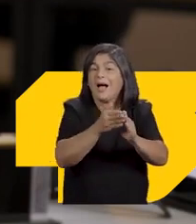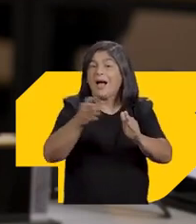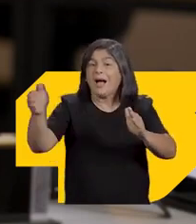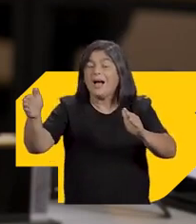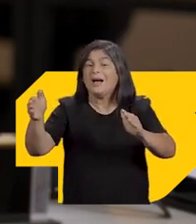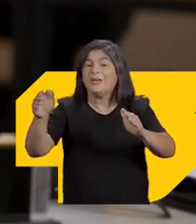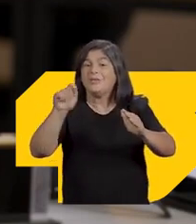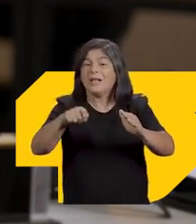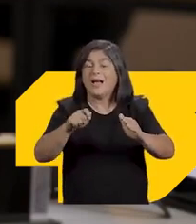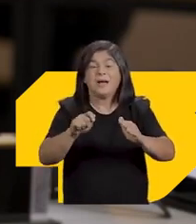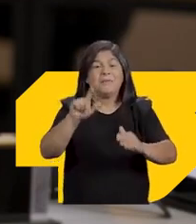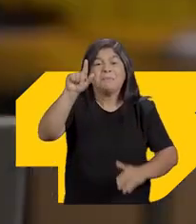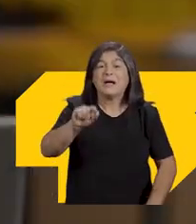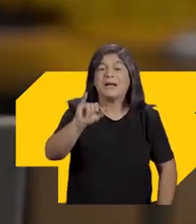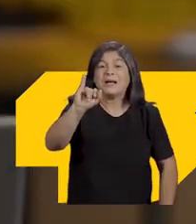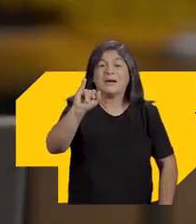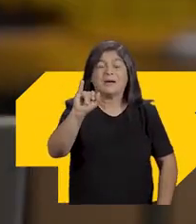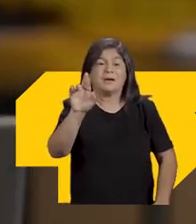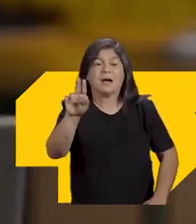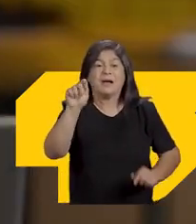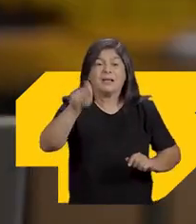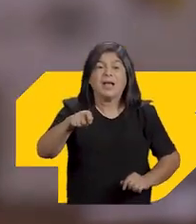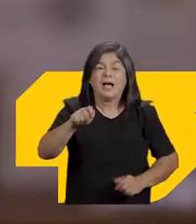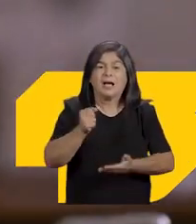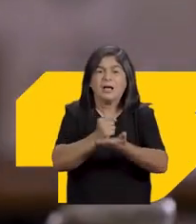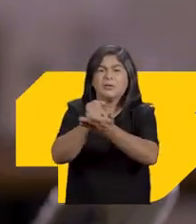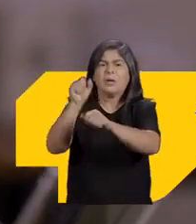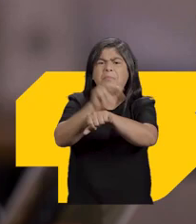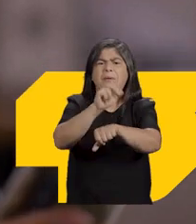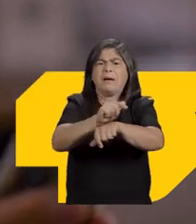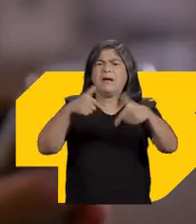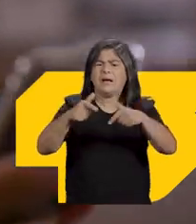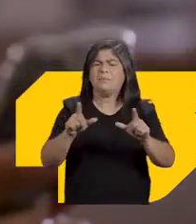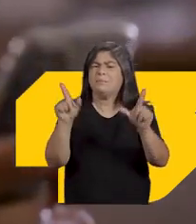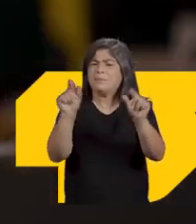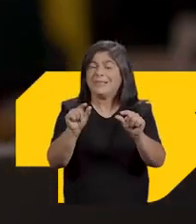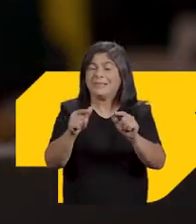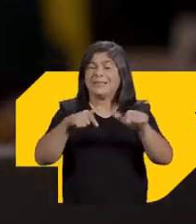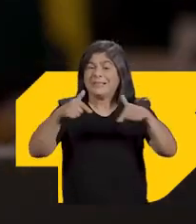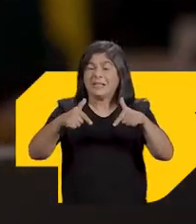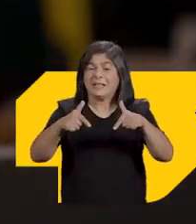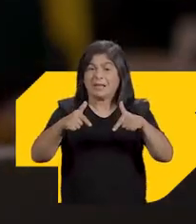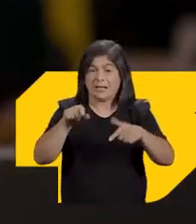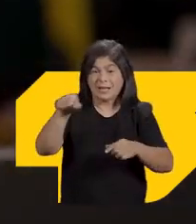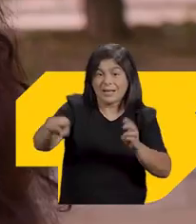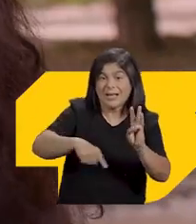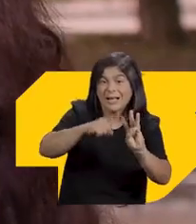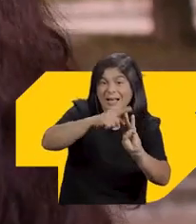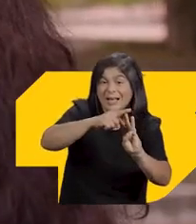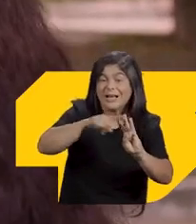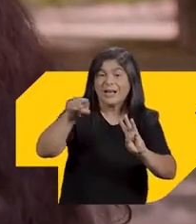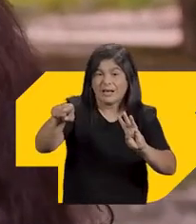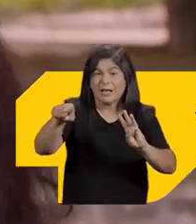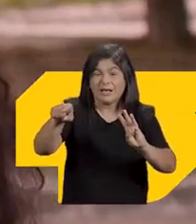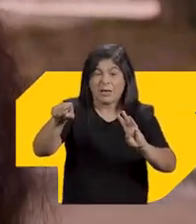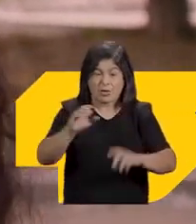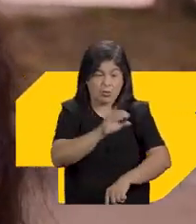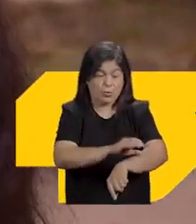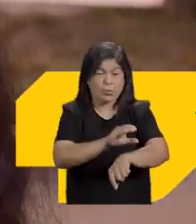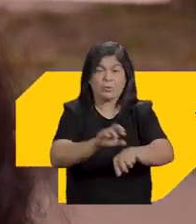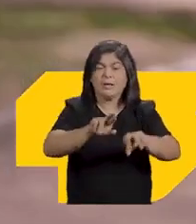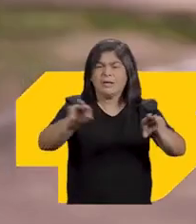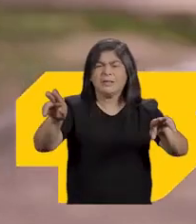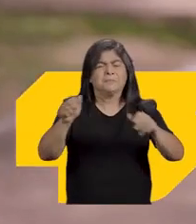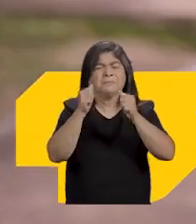até 150 mil por ano vai ser bom. Porque a gente pode contratar mais e ajudar a diminuir um pouquinho o desemprego, né? Essa fábrica de